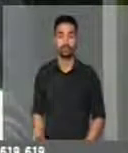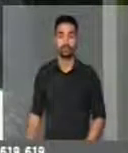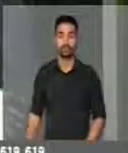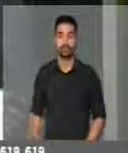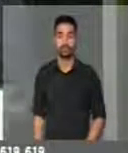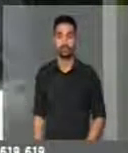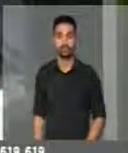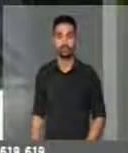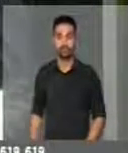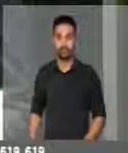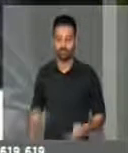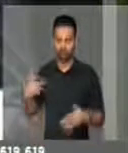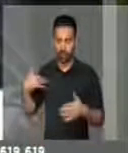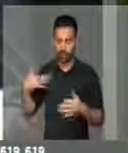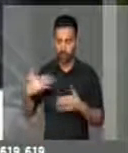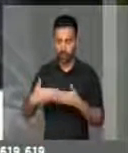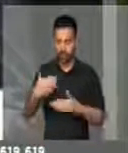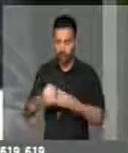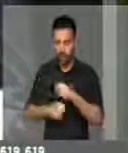nos últimos anos,